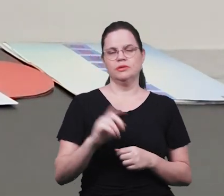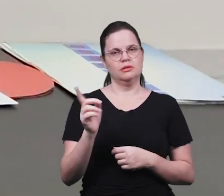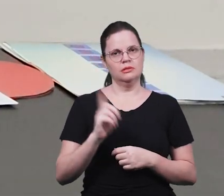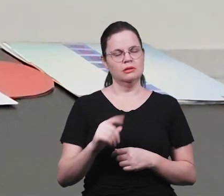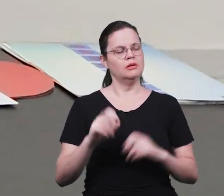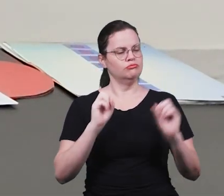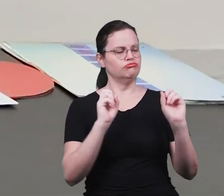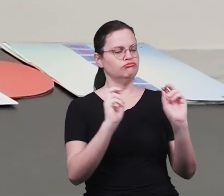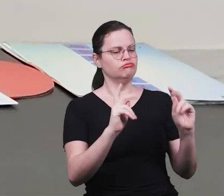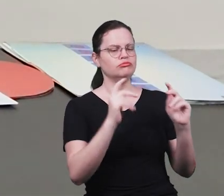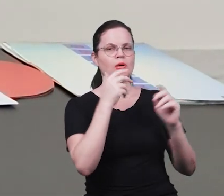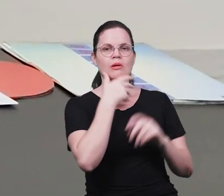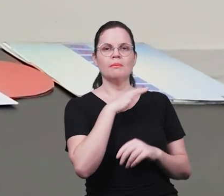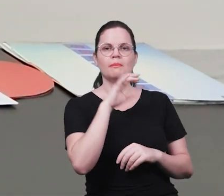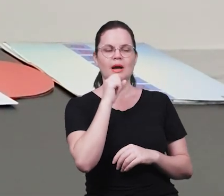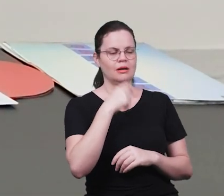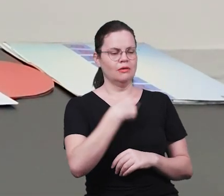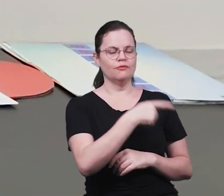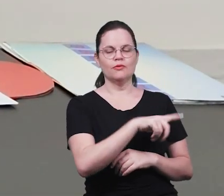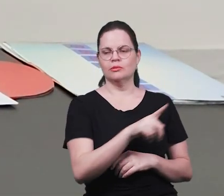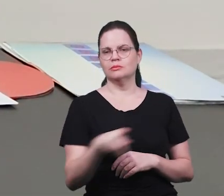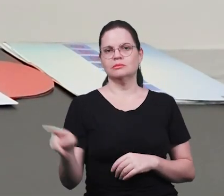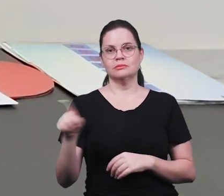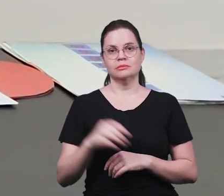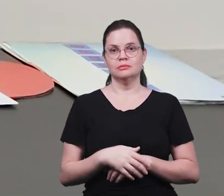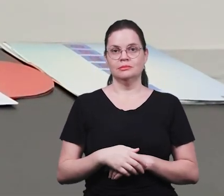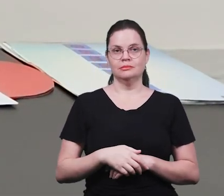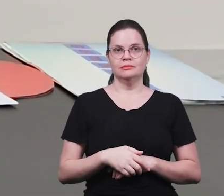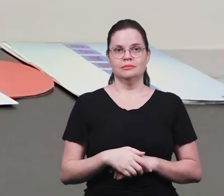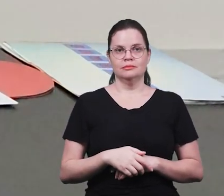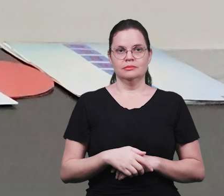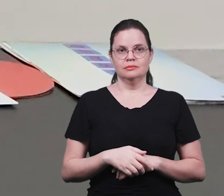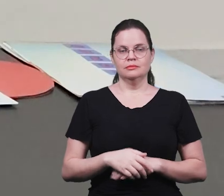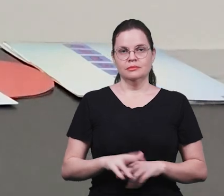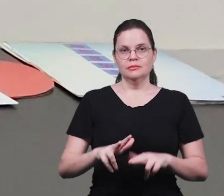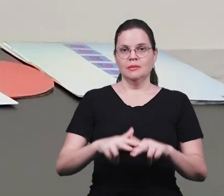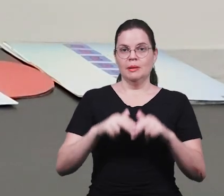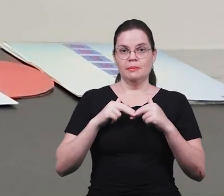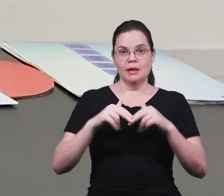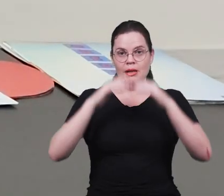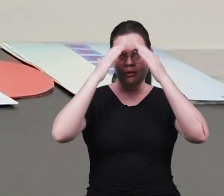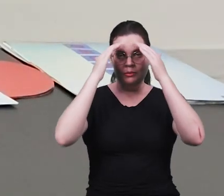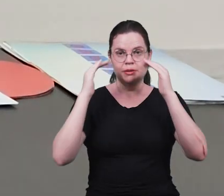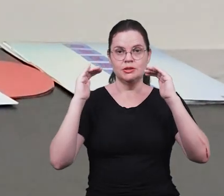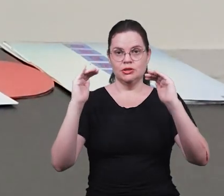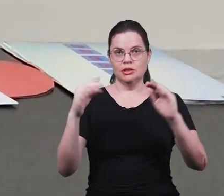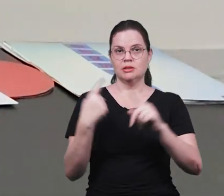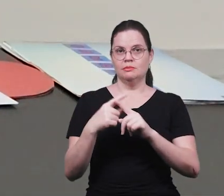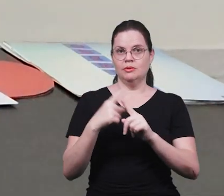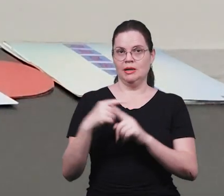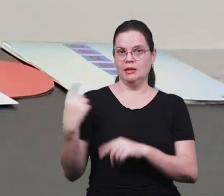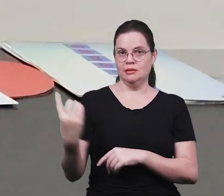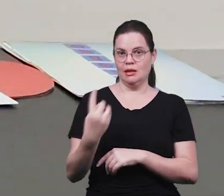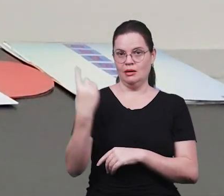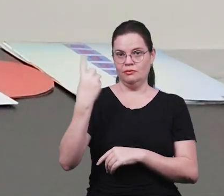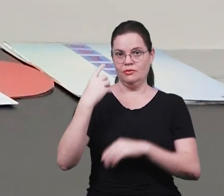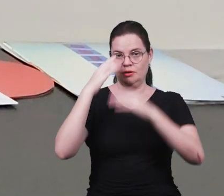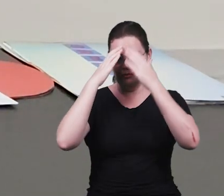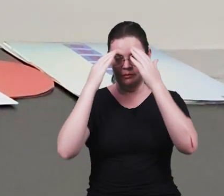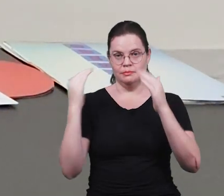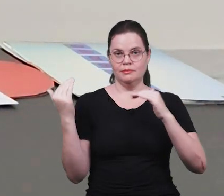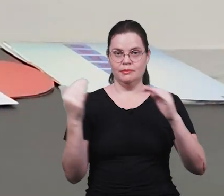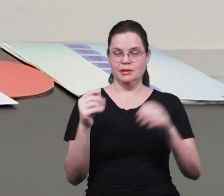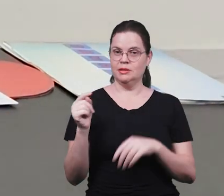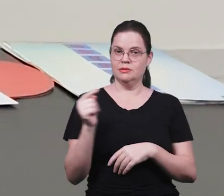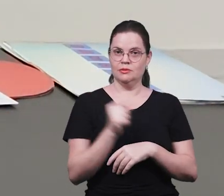com as ovelhas. Não, ele obedeceu o pai dele. E através da obediência de Davi